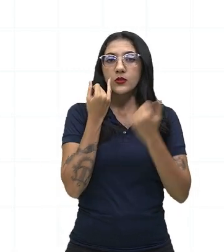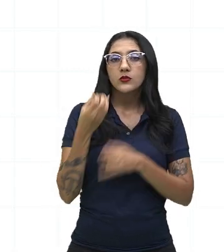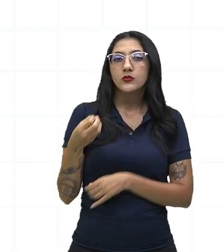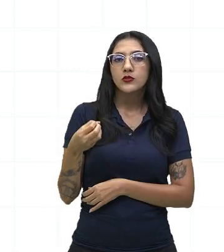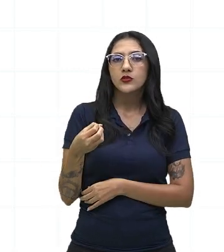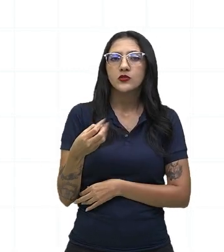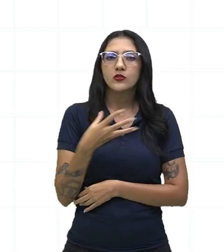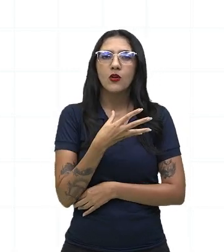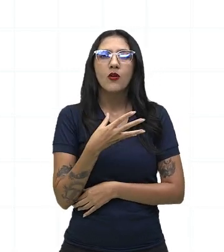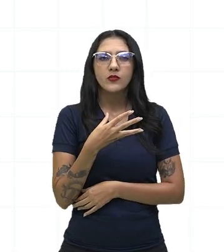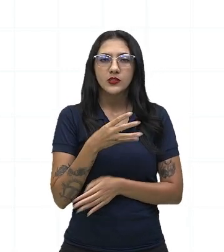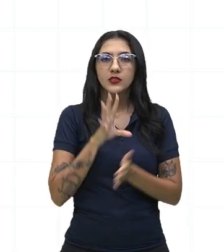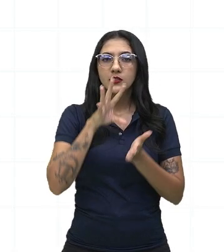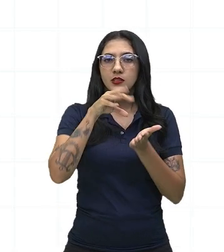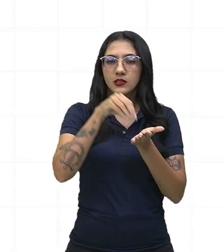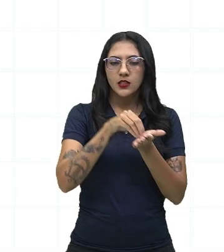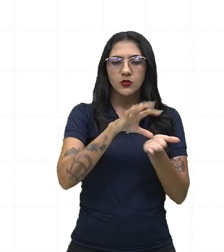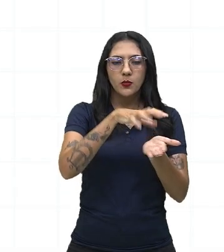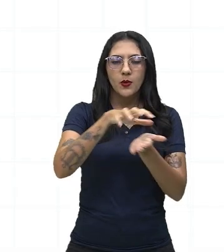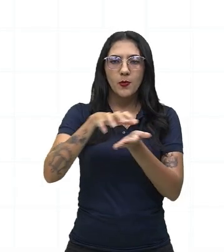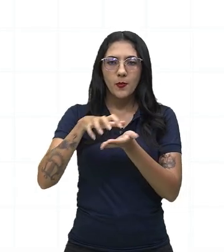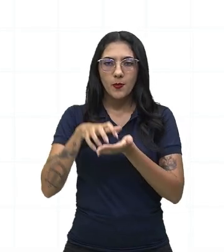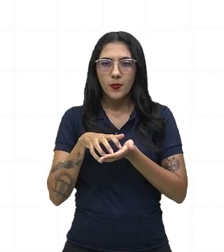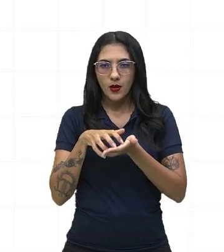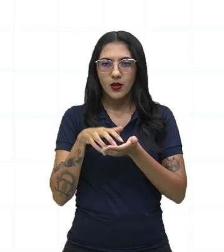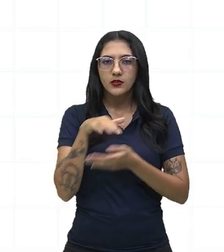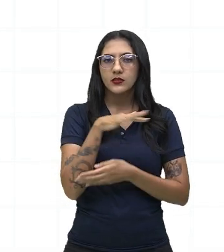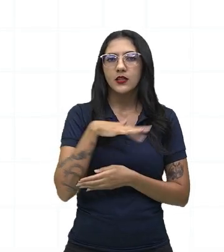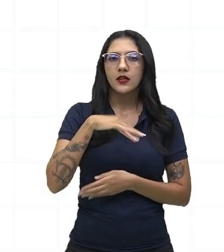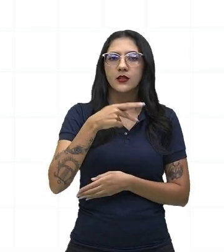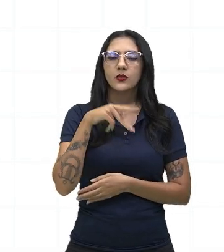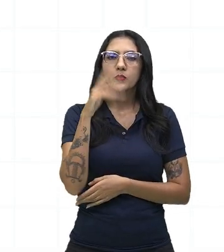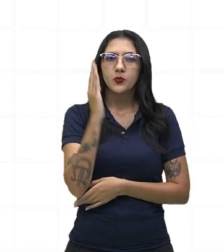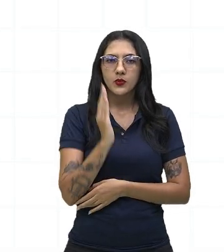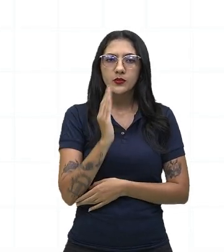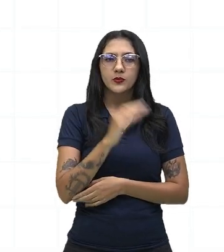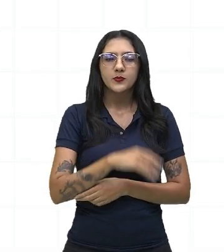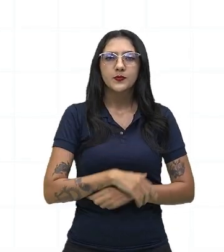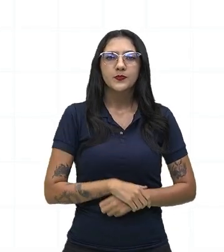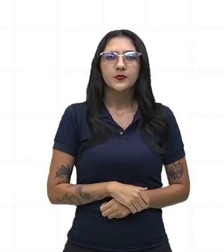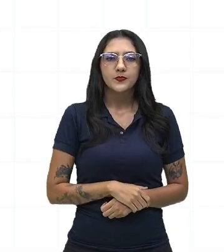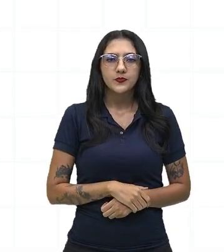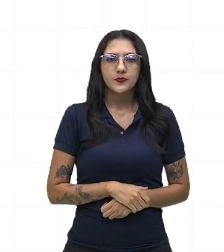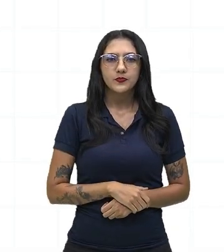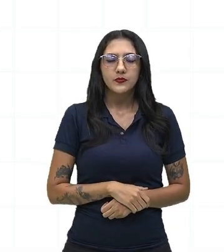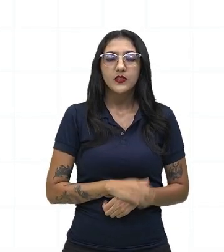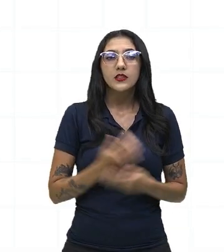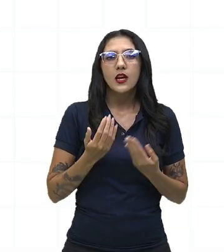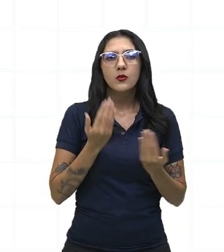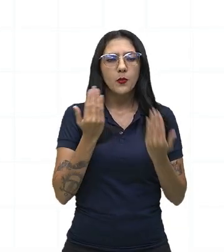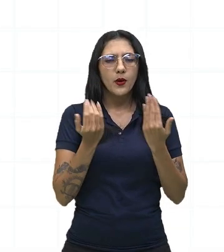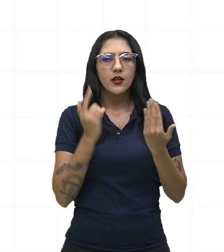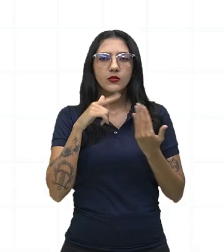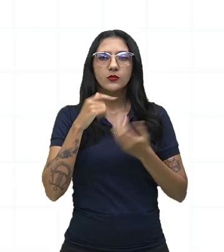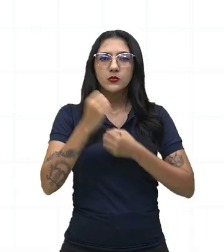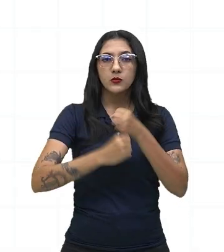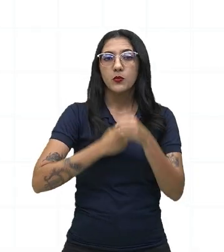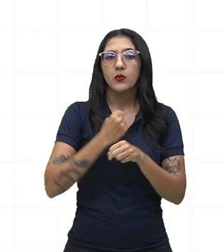subdistritos municipais do nosso país. E aí nós temos, referente ao ano de 2022,